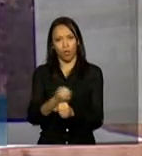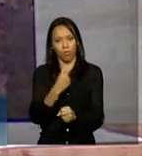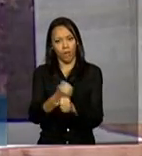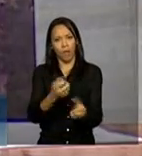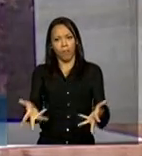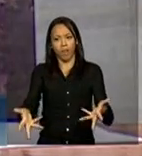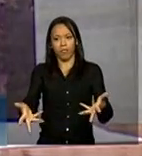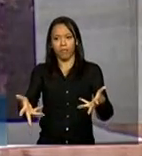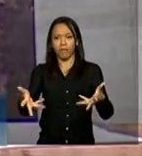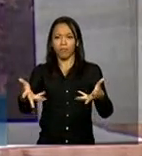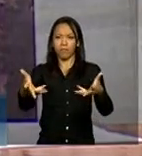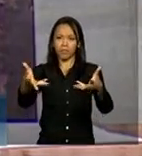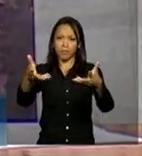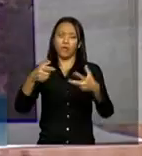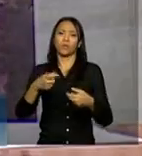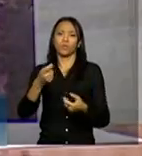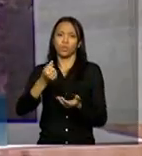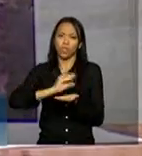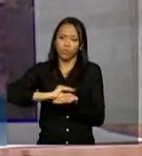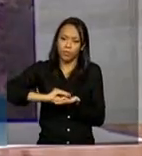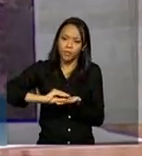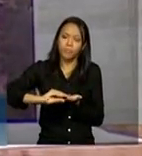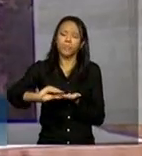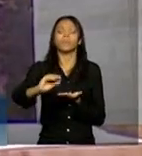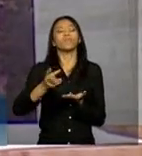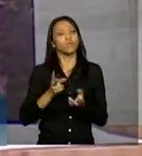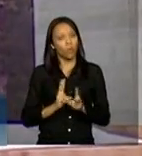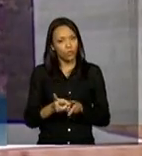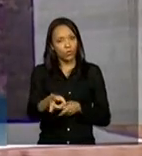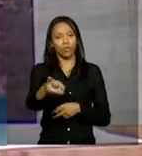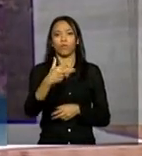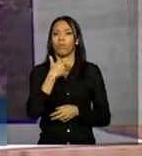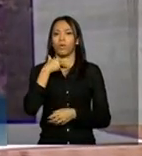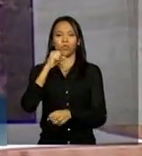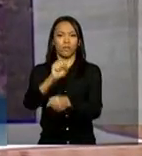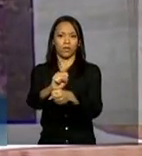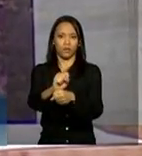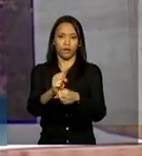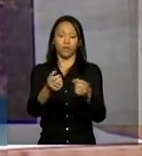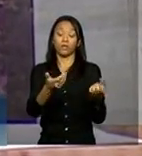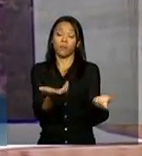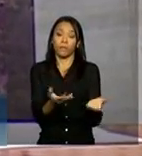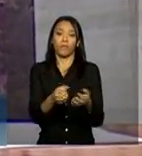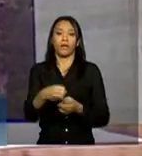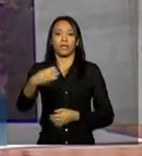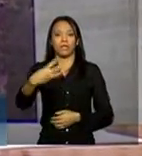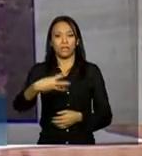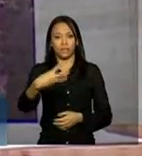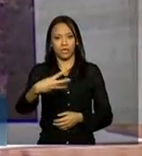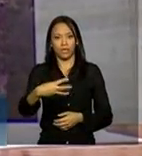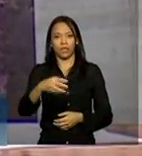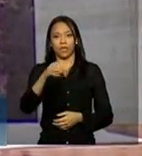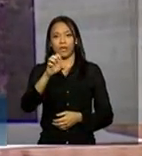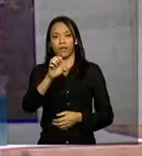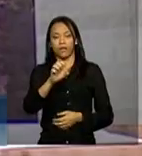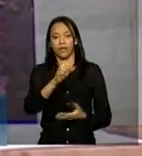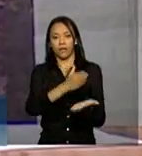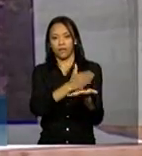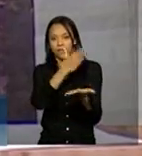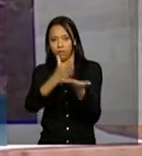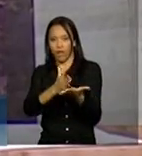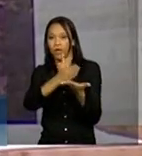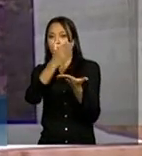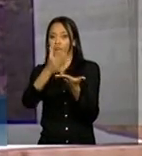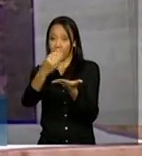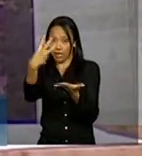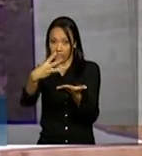investimentos não podem parar. Então, esse é a terceira etapa aí, tanto do PAC, a terceira etapa do PAC,